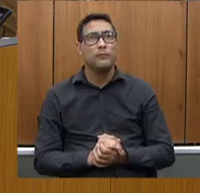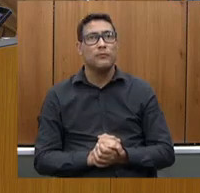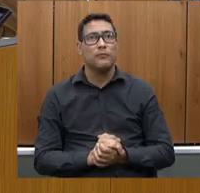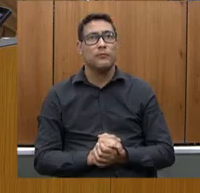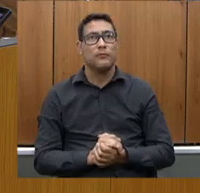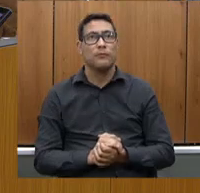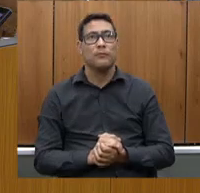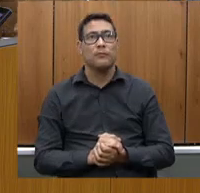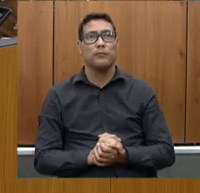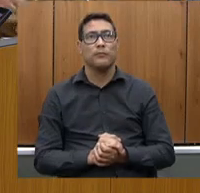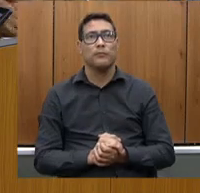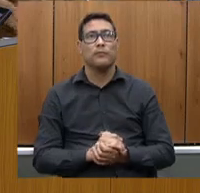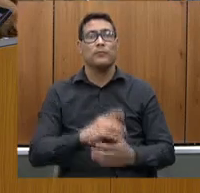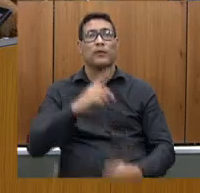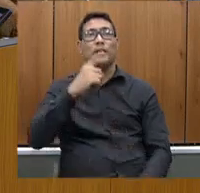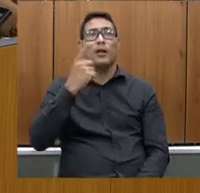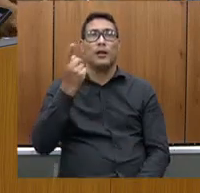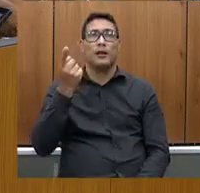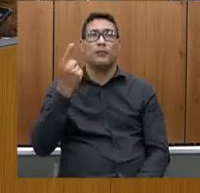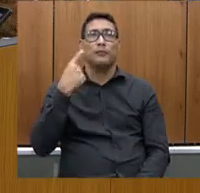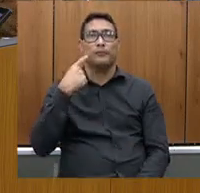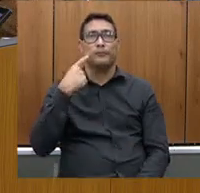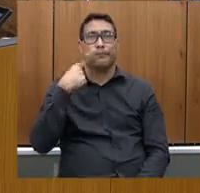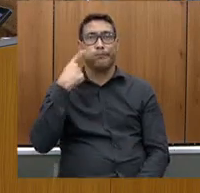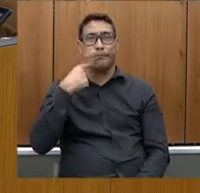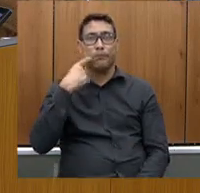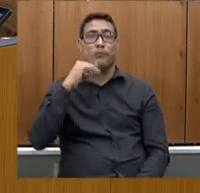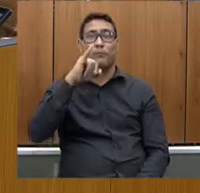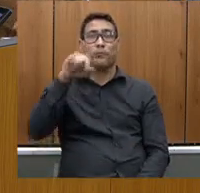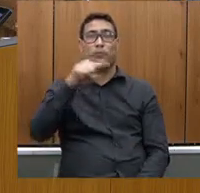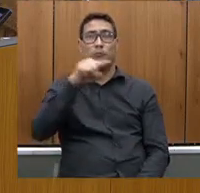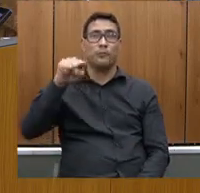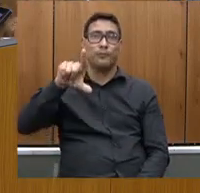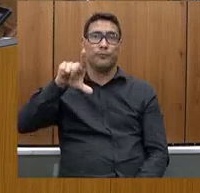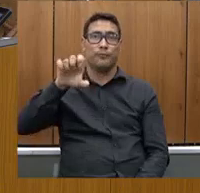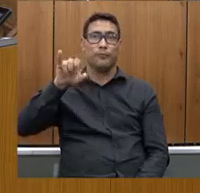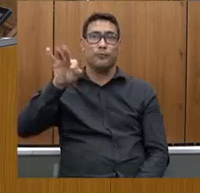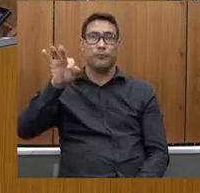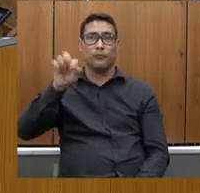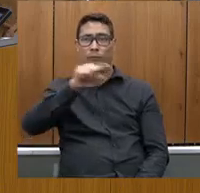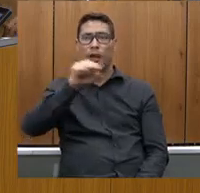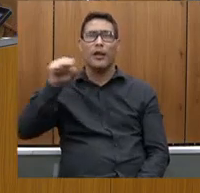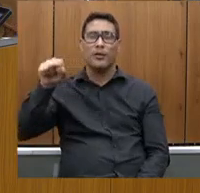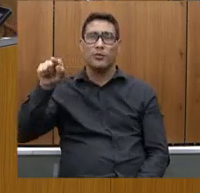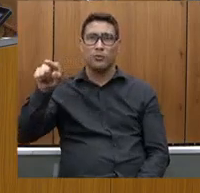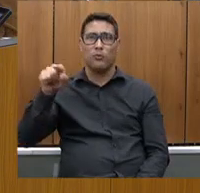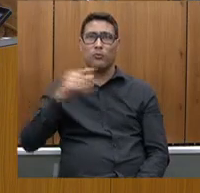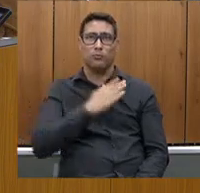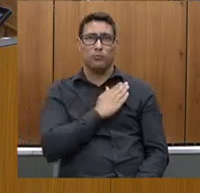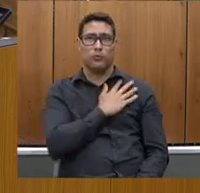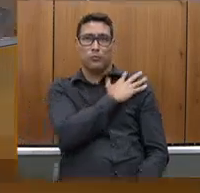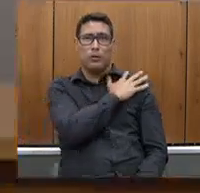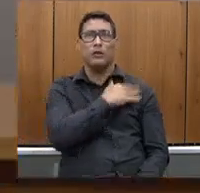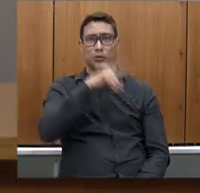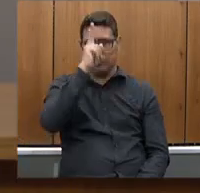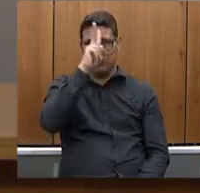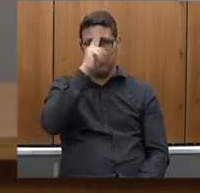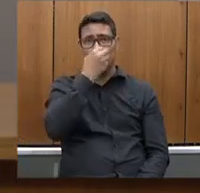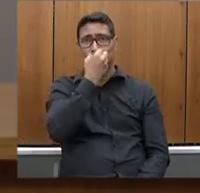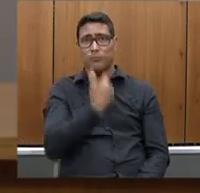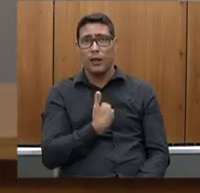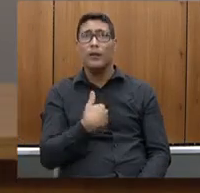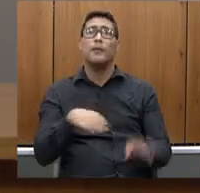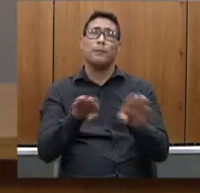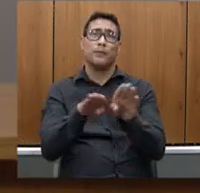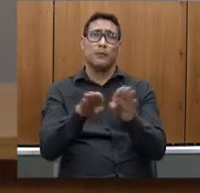Deputado João Leite mais alguma consideração não o comandante lembrou Bem Além da malha rodoviária a malha